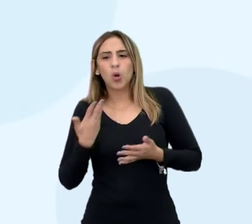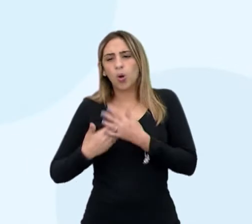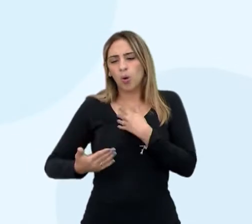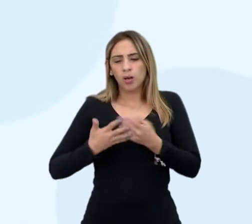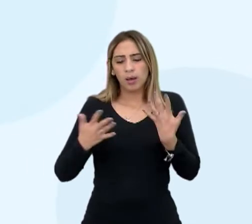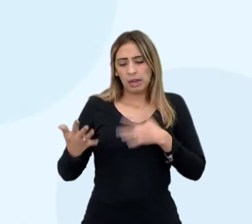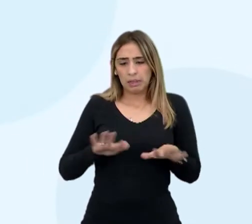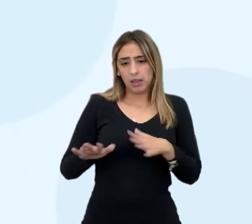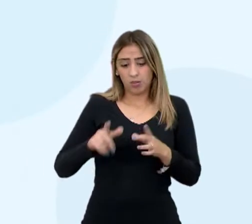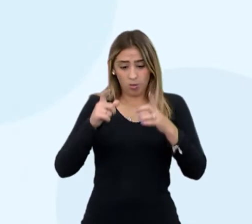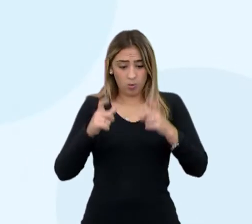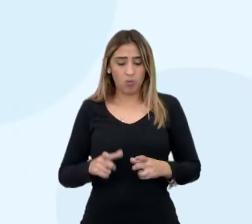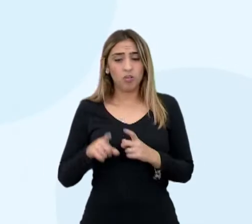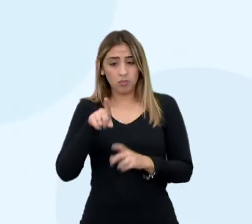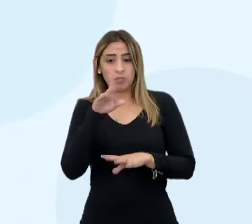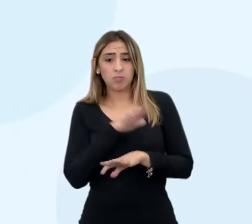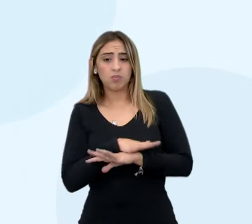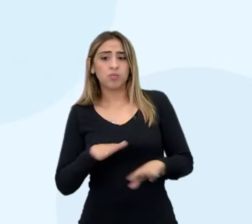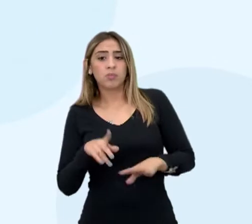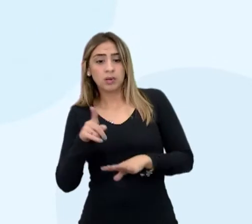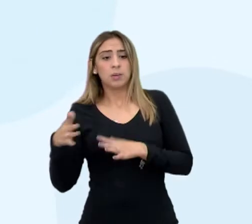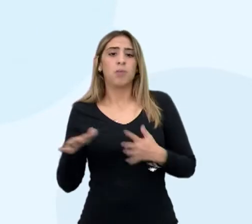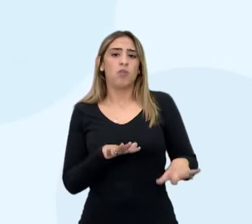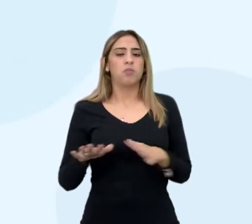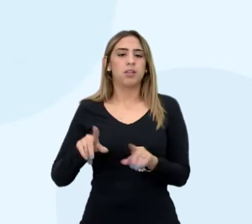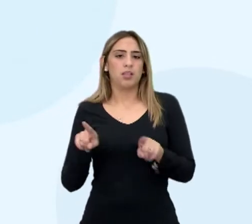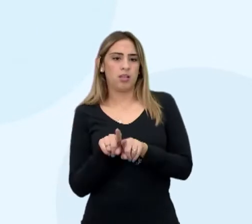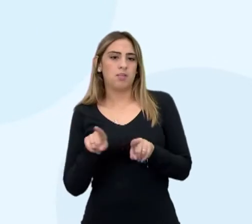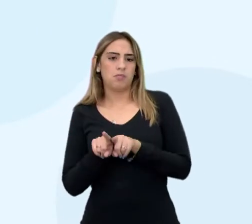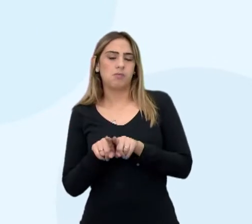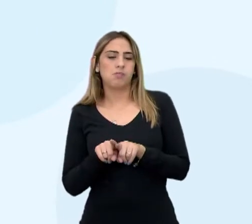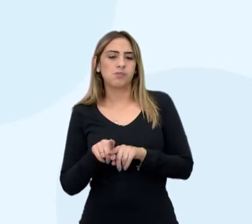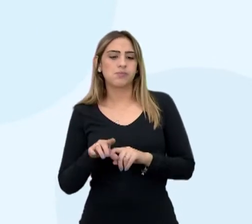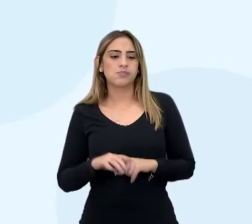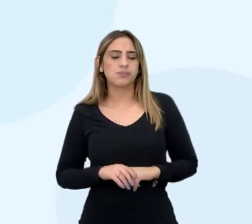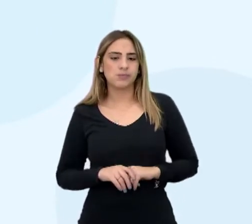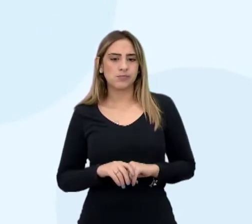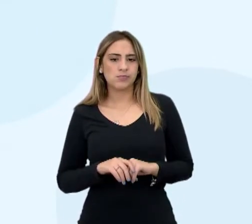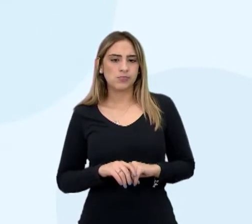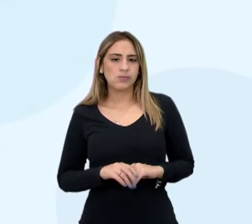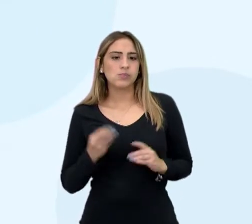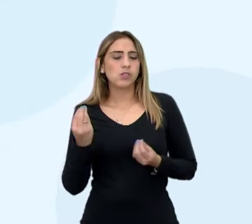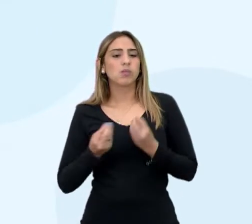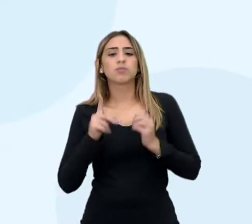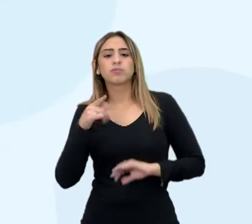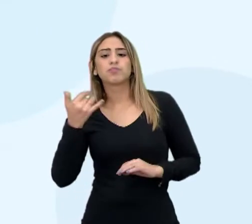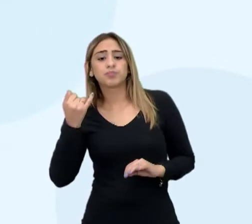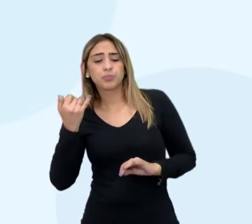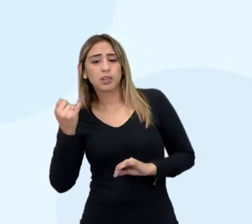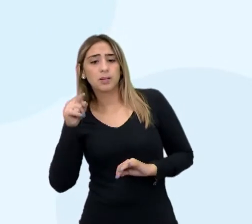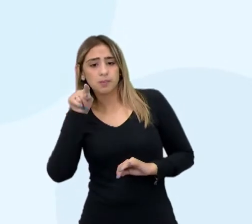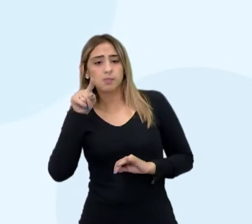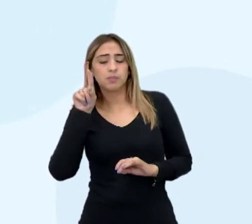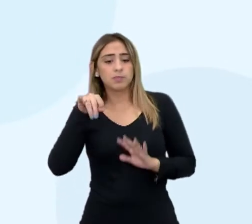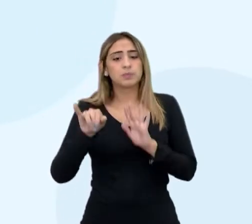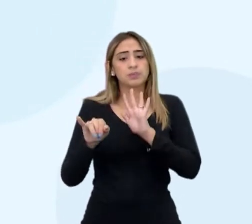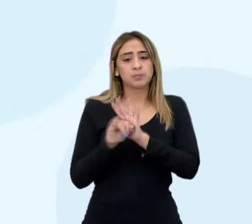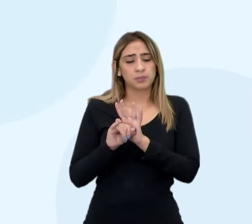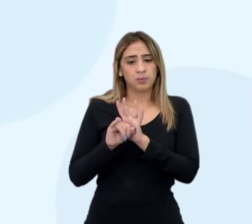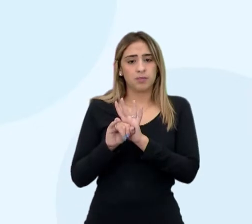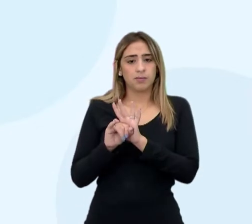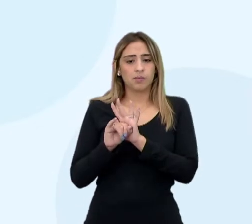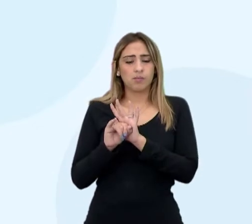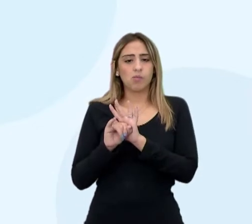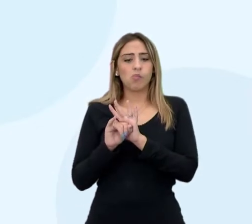naquela localidade ele acaba se movimentando, né? E lá na ponta, né, como se fosse uma caneta, ele vai identificando